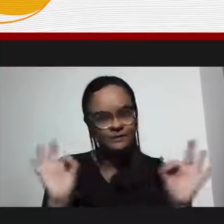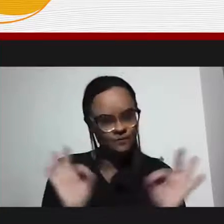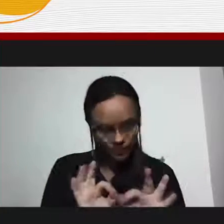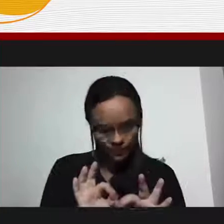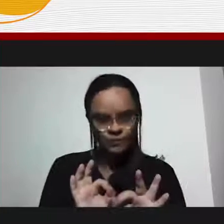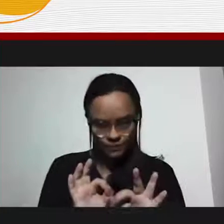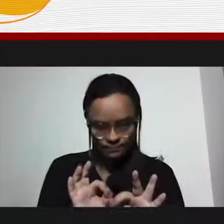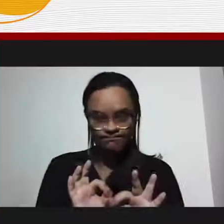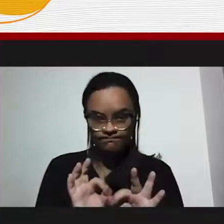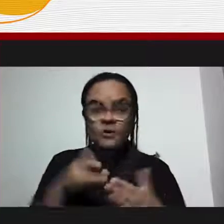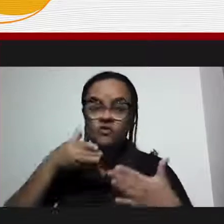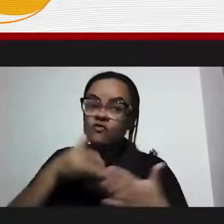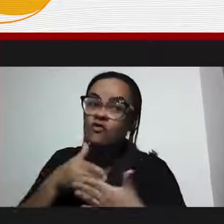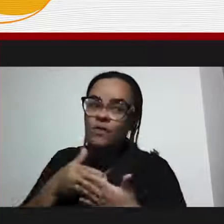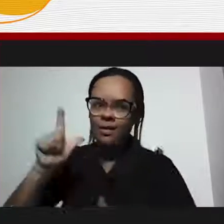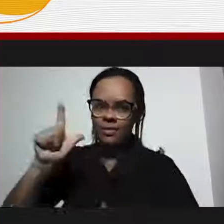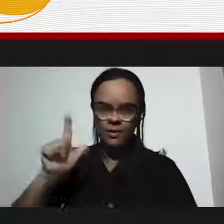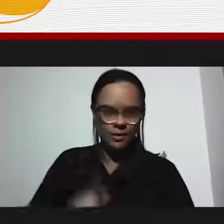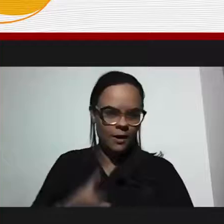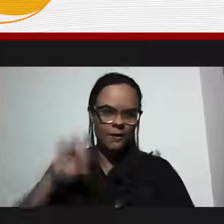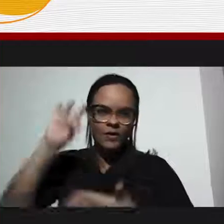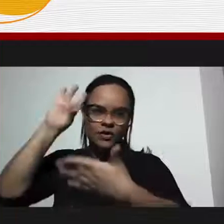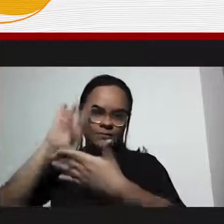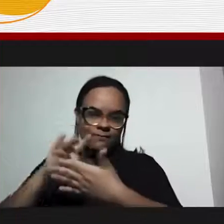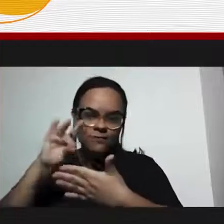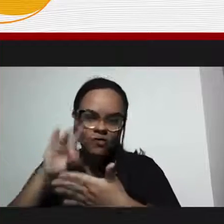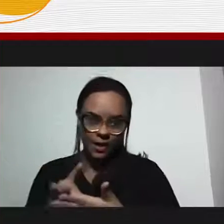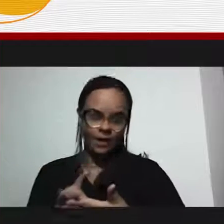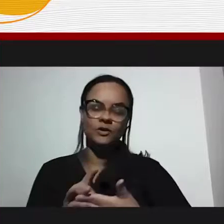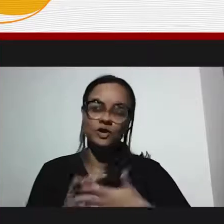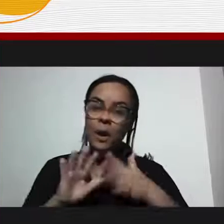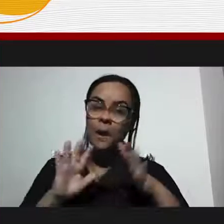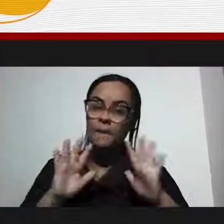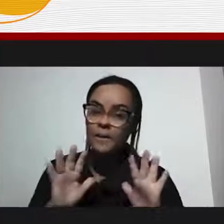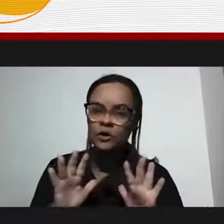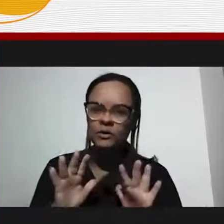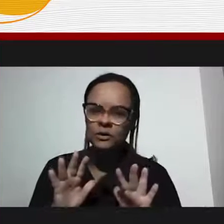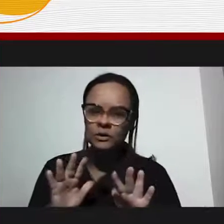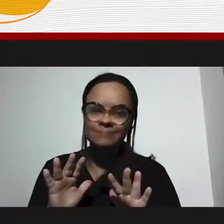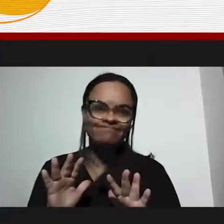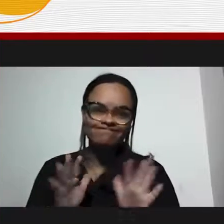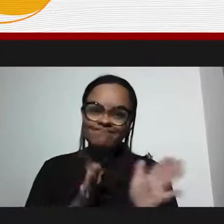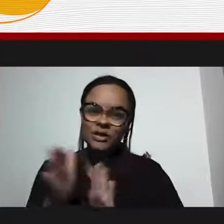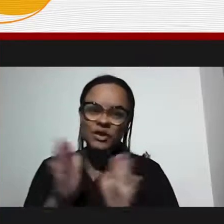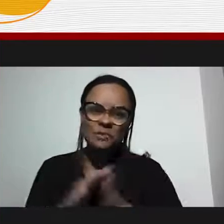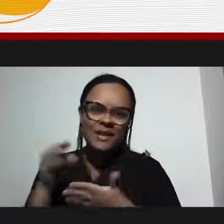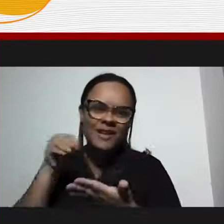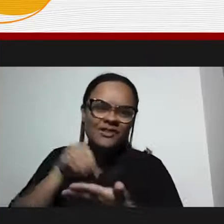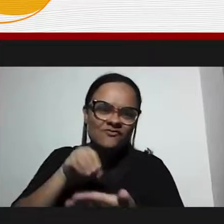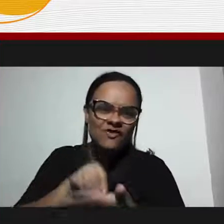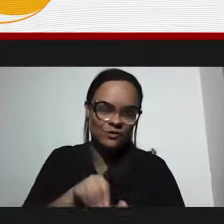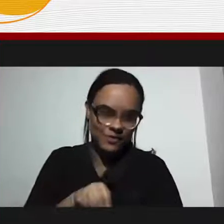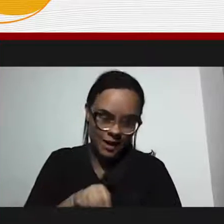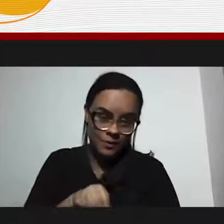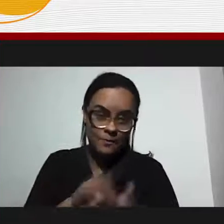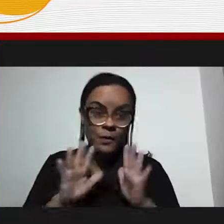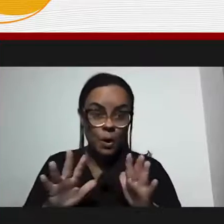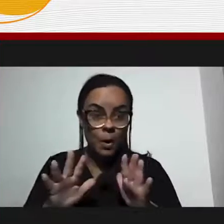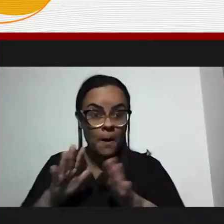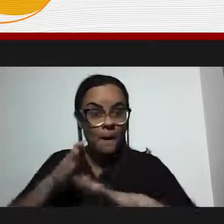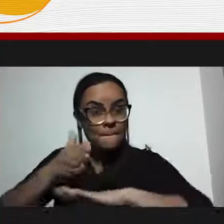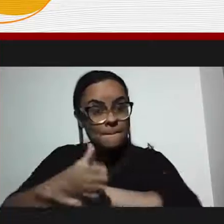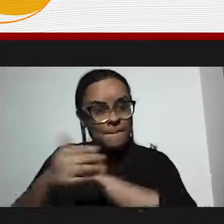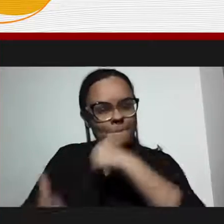muitas dificuldades, né? Uma dessas grandes dificuldades foi a falta de acessibilidade. Mas quando eu entrei